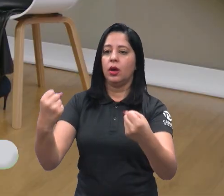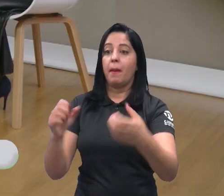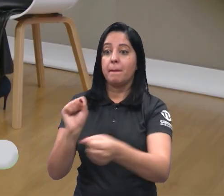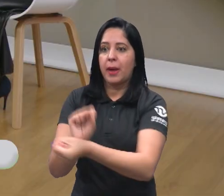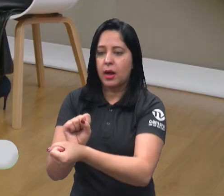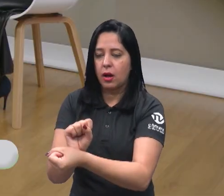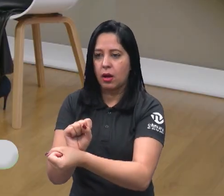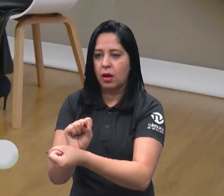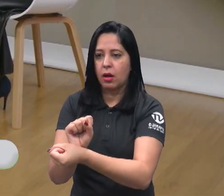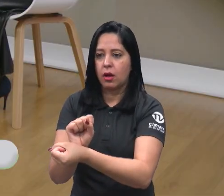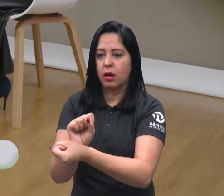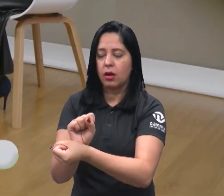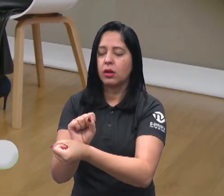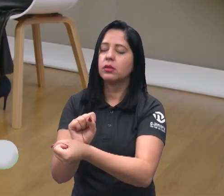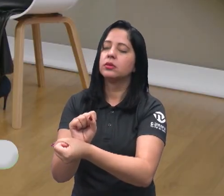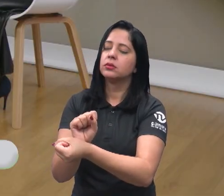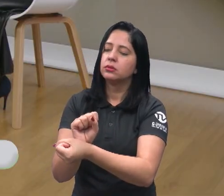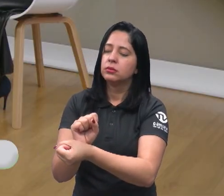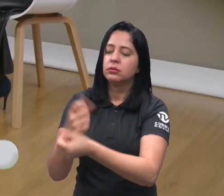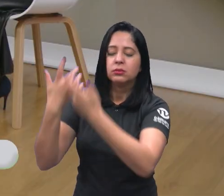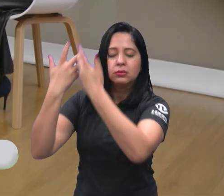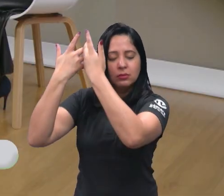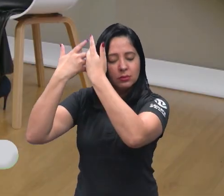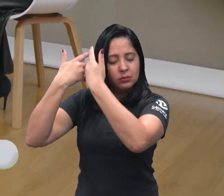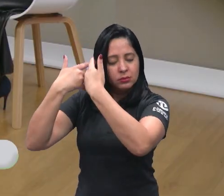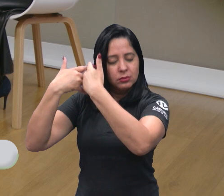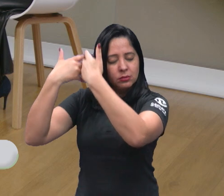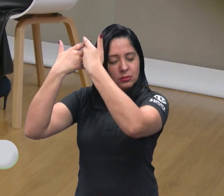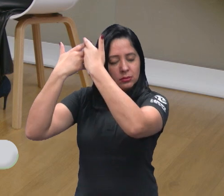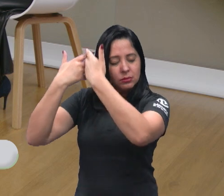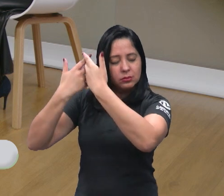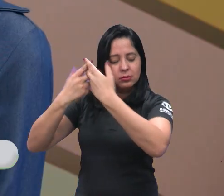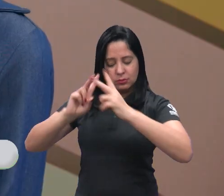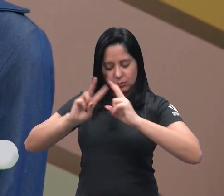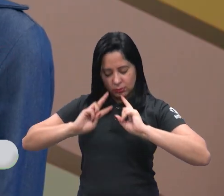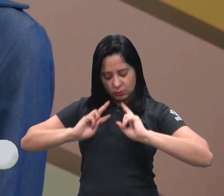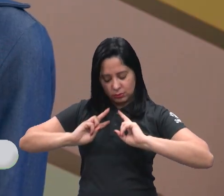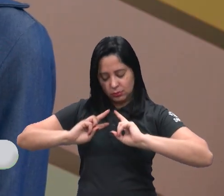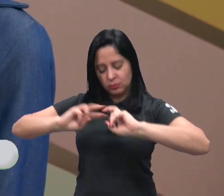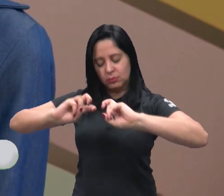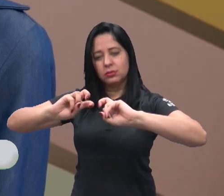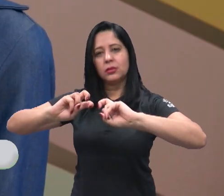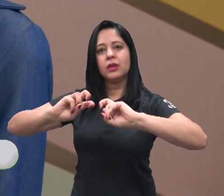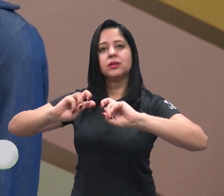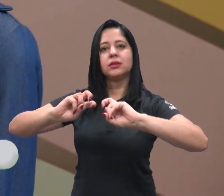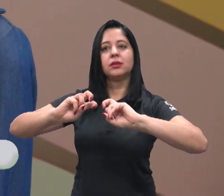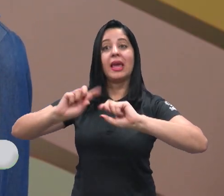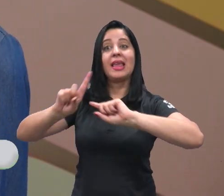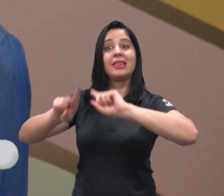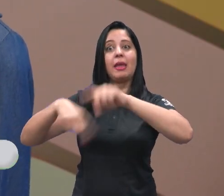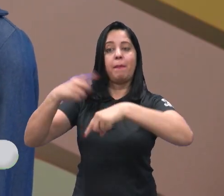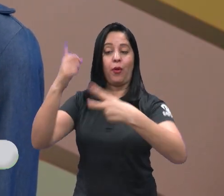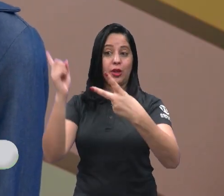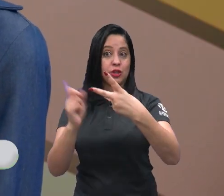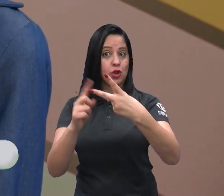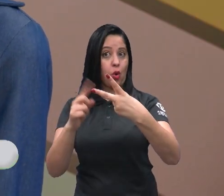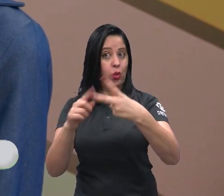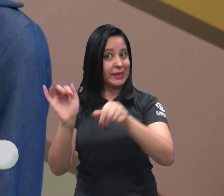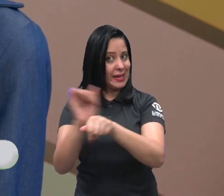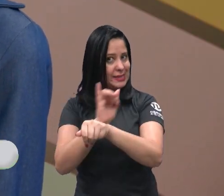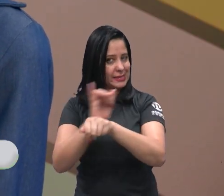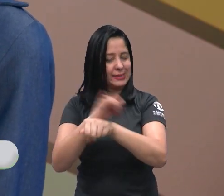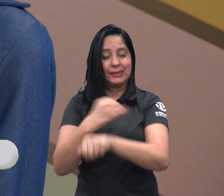se escutar, se olhar, se acolher. E aí vem um outro pilar que eu acho muito